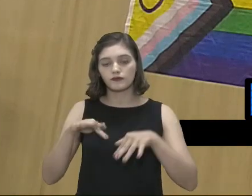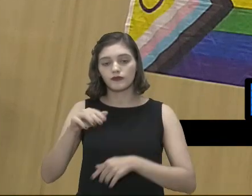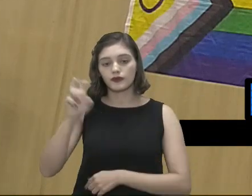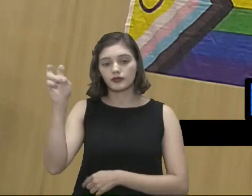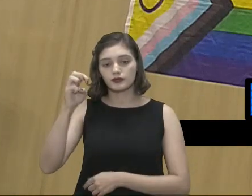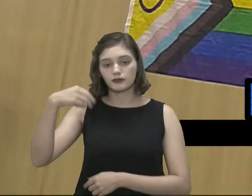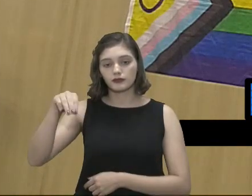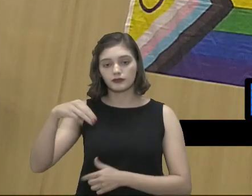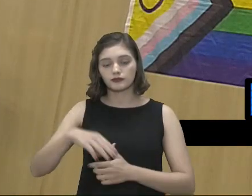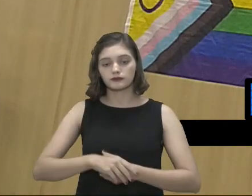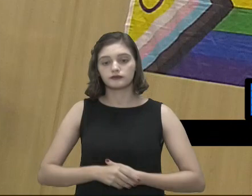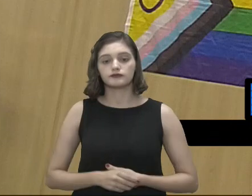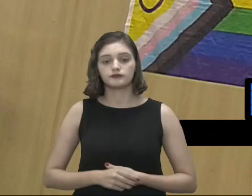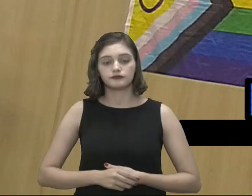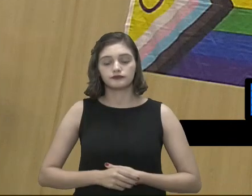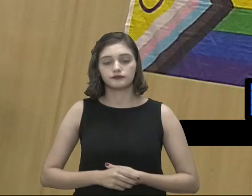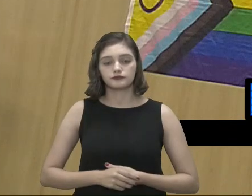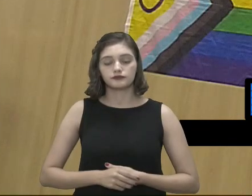5 minutos.